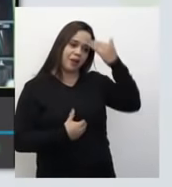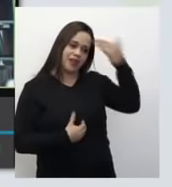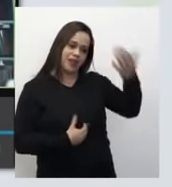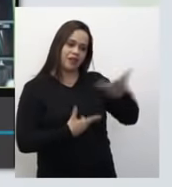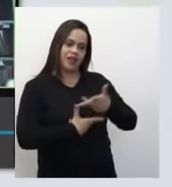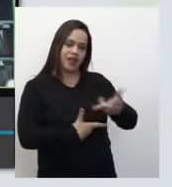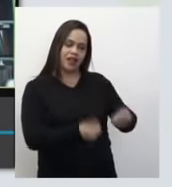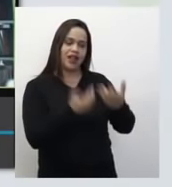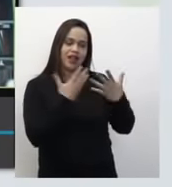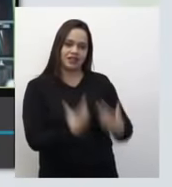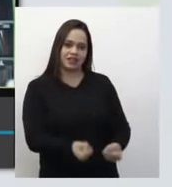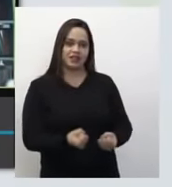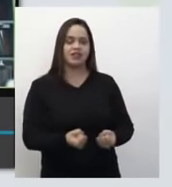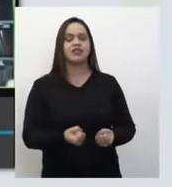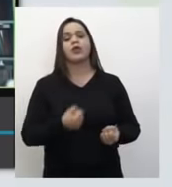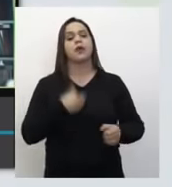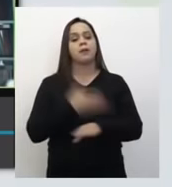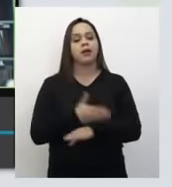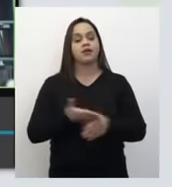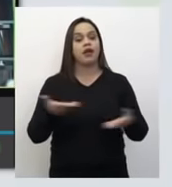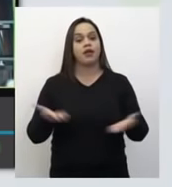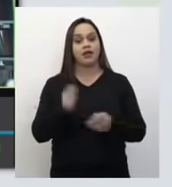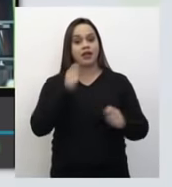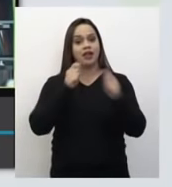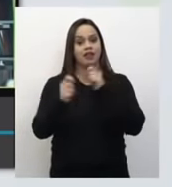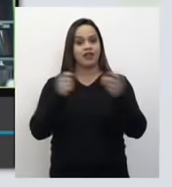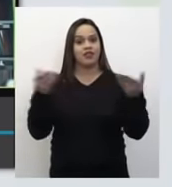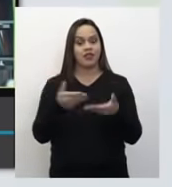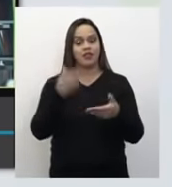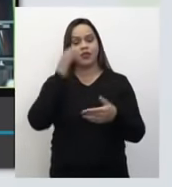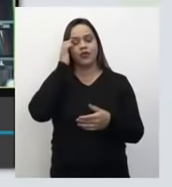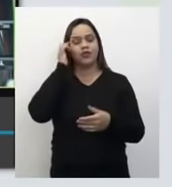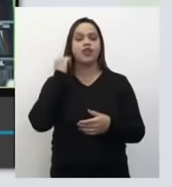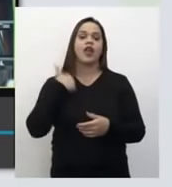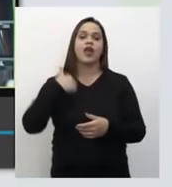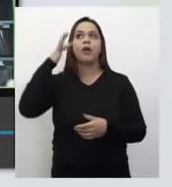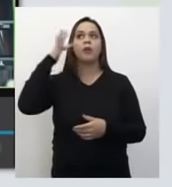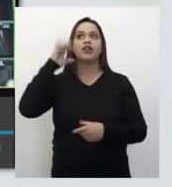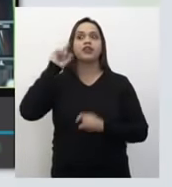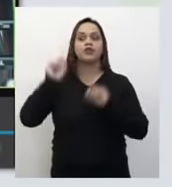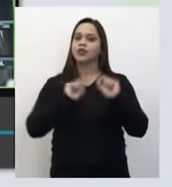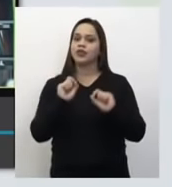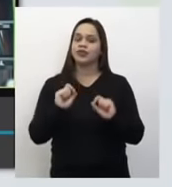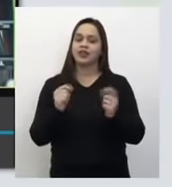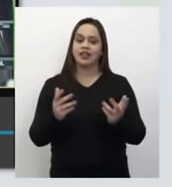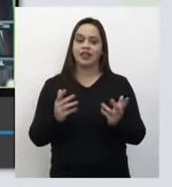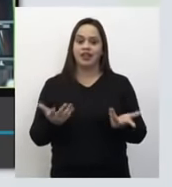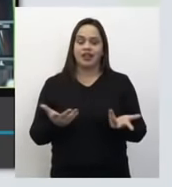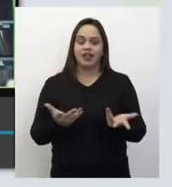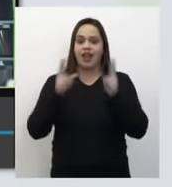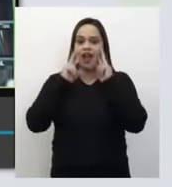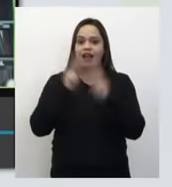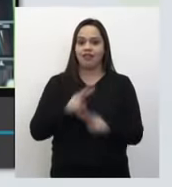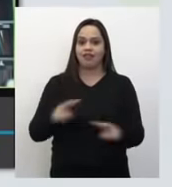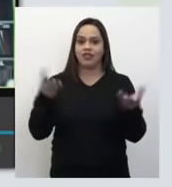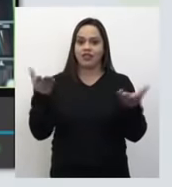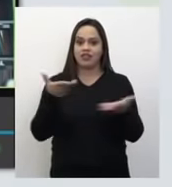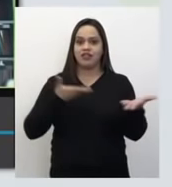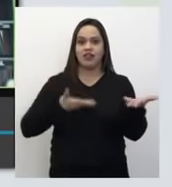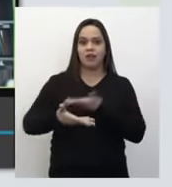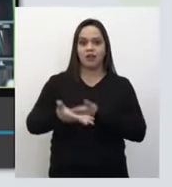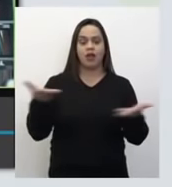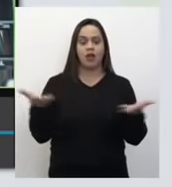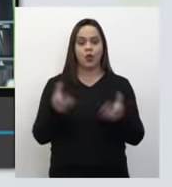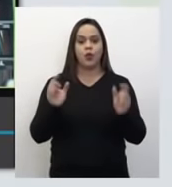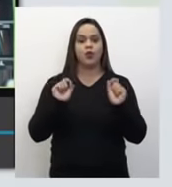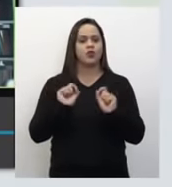convite e participar dessa entrevista. Eu imagino assim que, nossa, as visões que você vai compartilhar com a gente hoje,